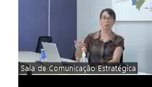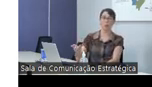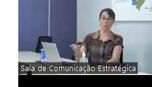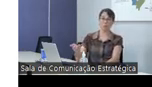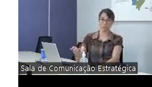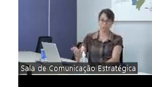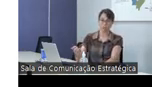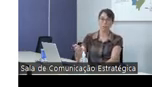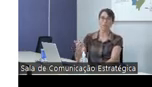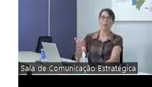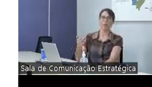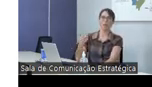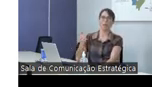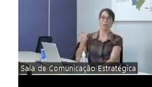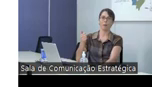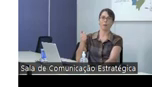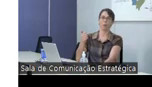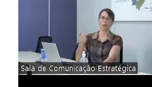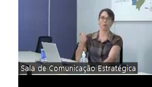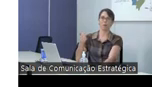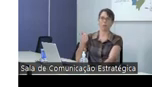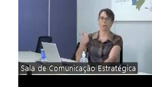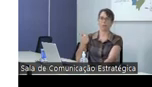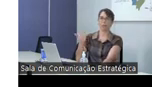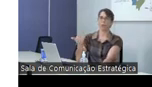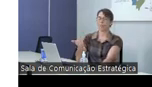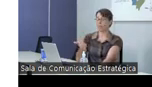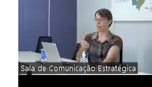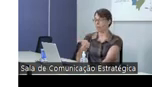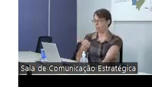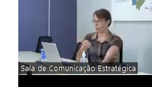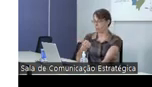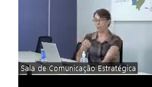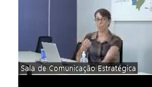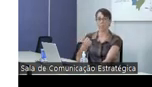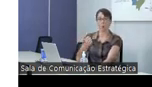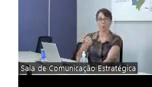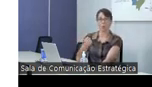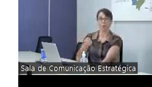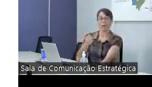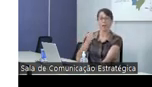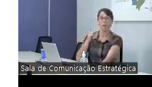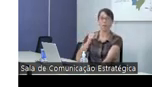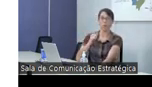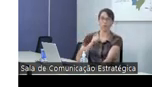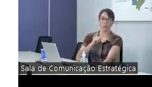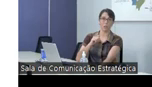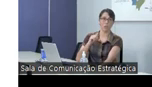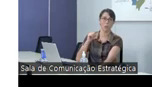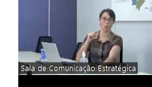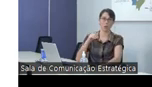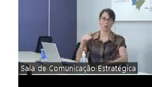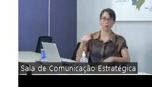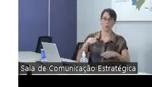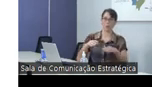daí não era mais uma gestante é com carga viral detectável esse um caso de criança exposta é muito